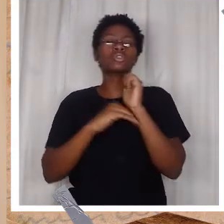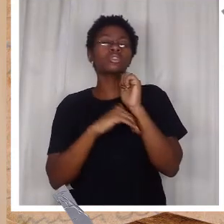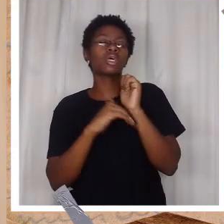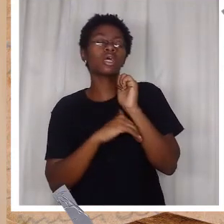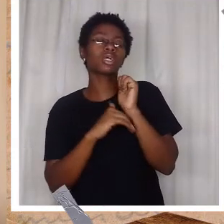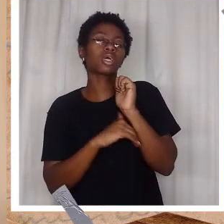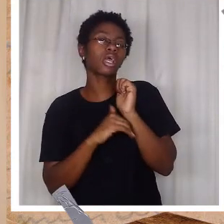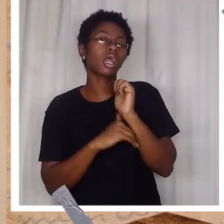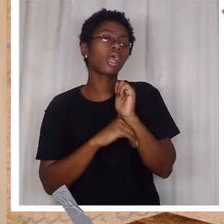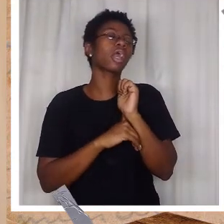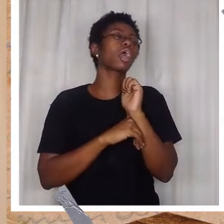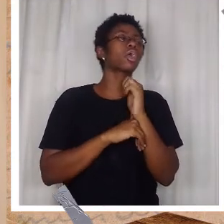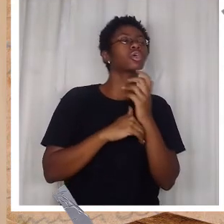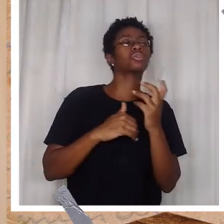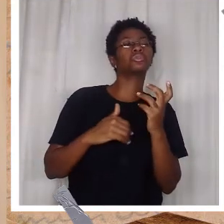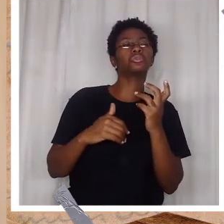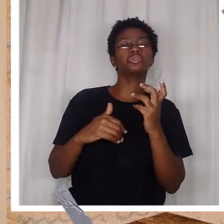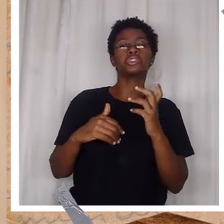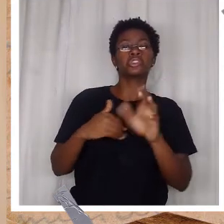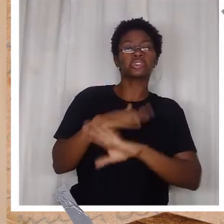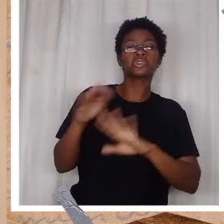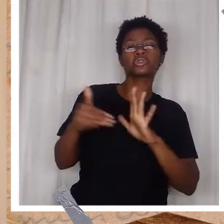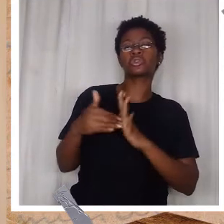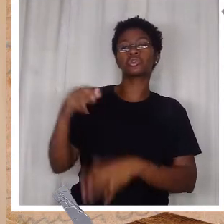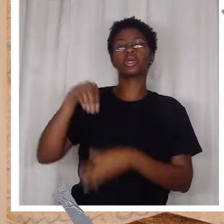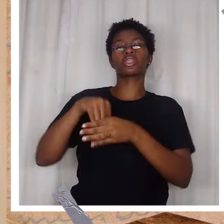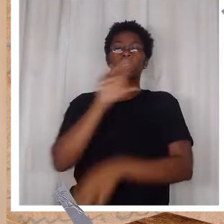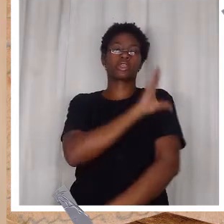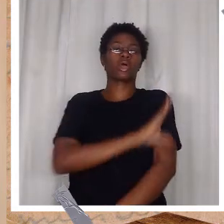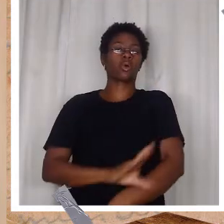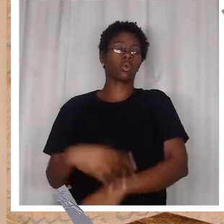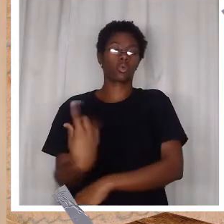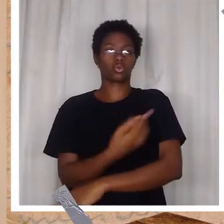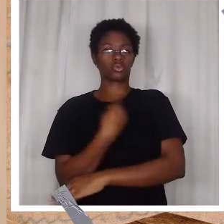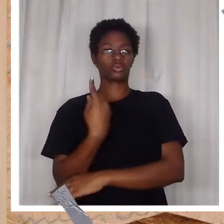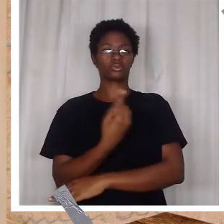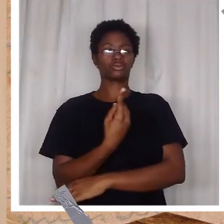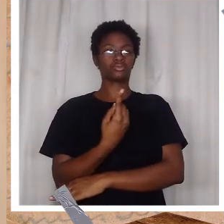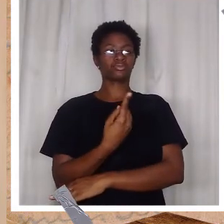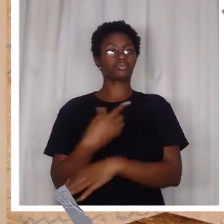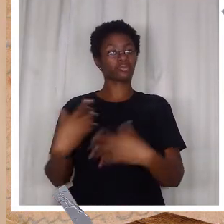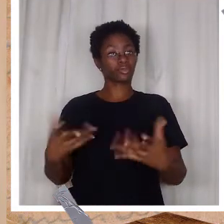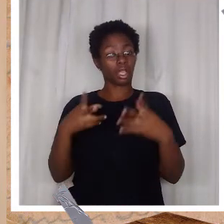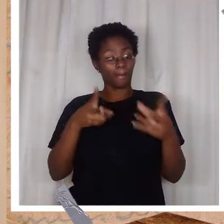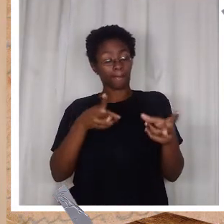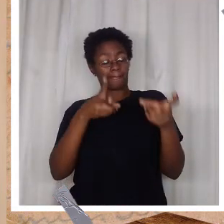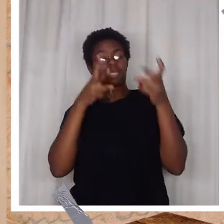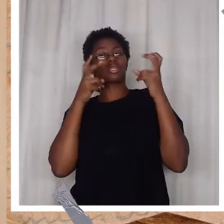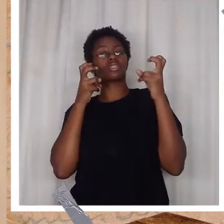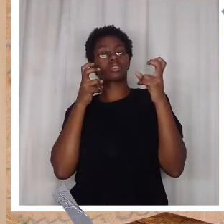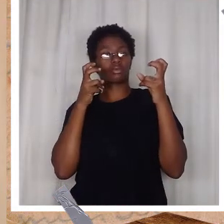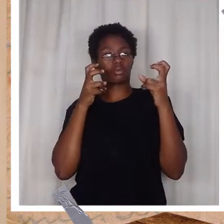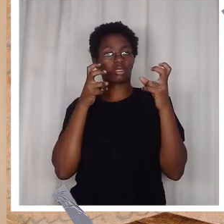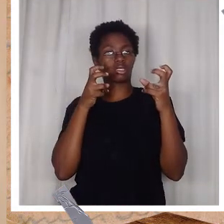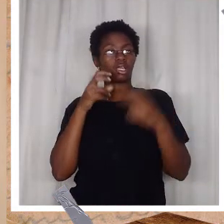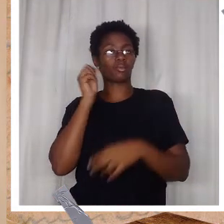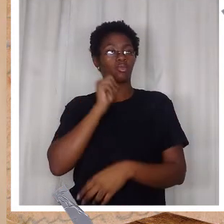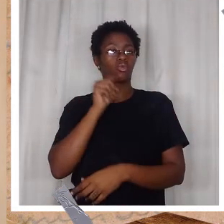nossa cosmogonia. Então, essa percepção de que a mulher